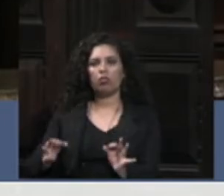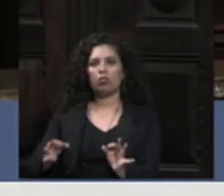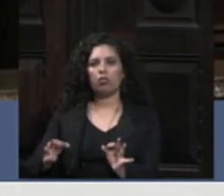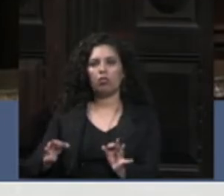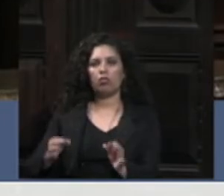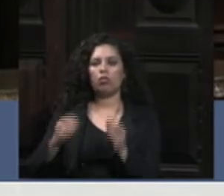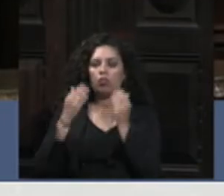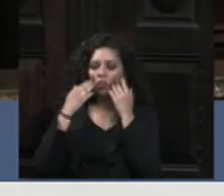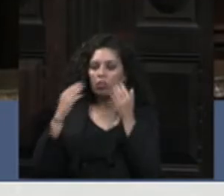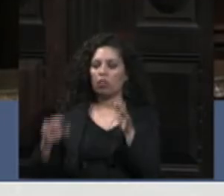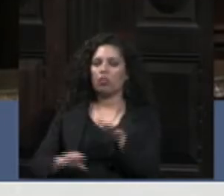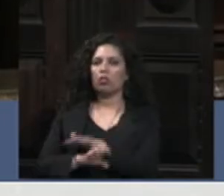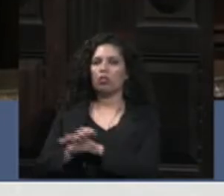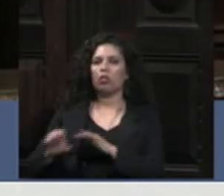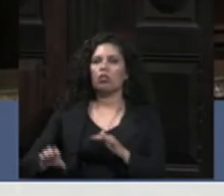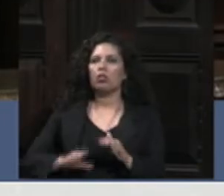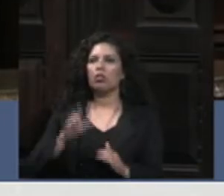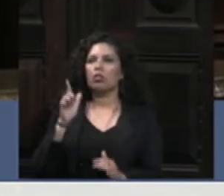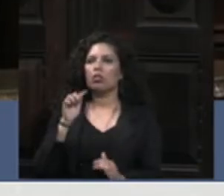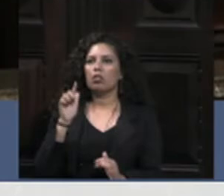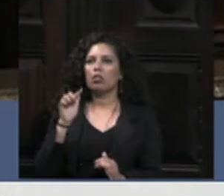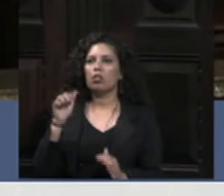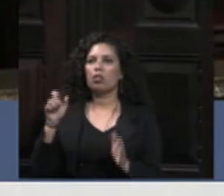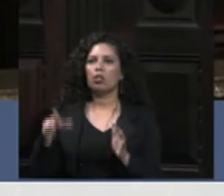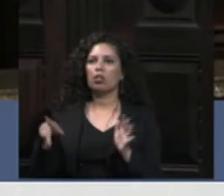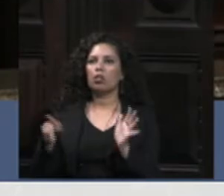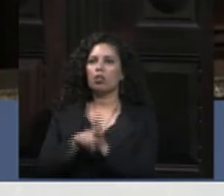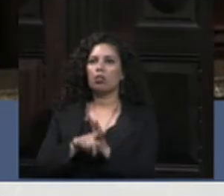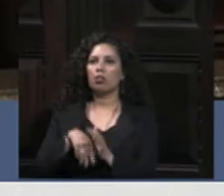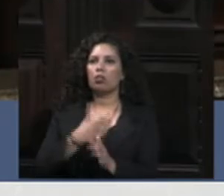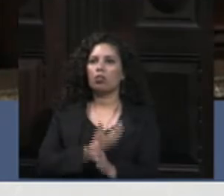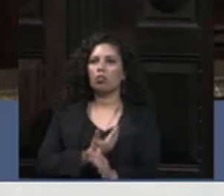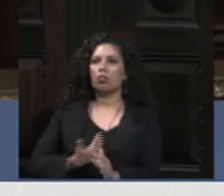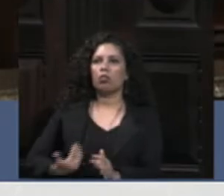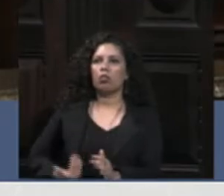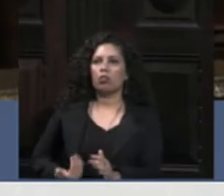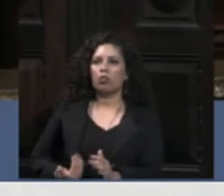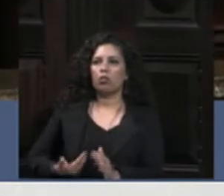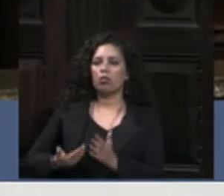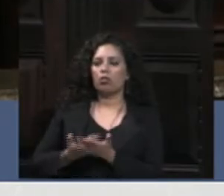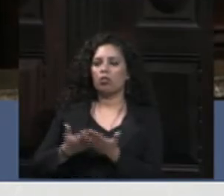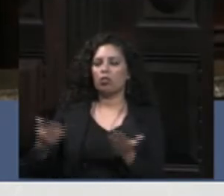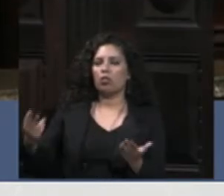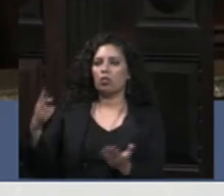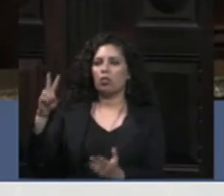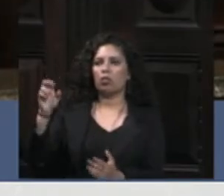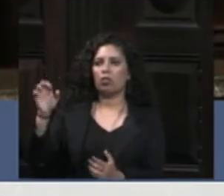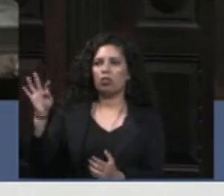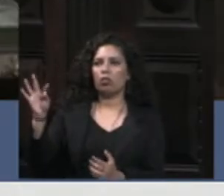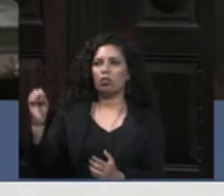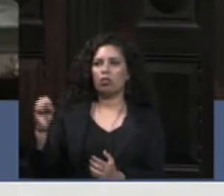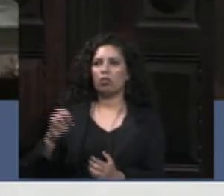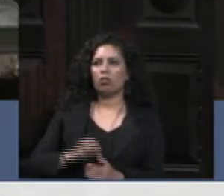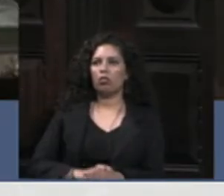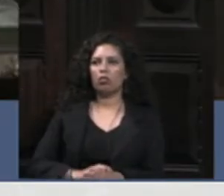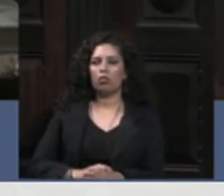a SEDAI tem que ser estatal, pública e indivisível, pela derrubada do veto, senhor presidente. Muito obrigado.